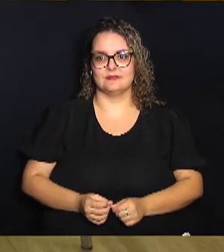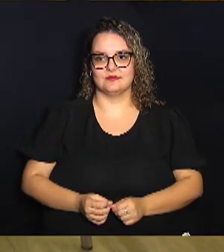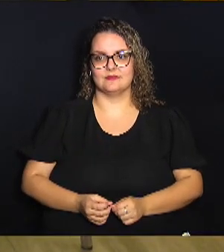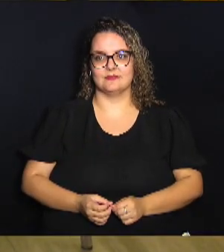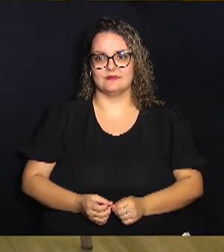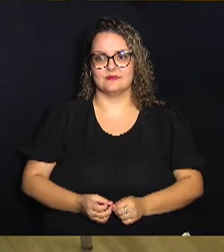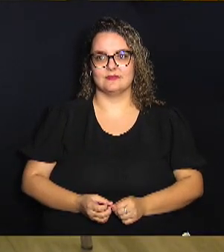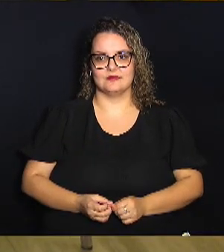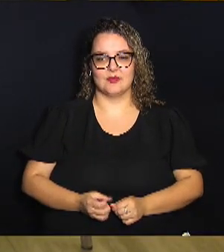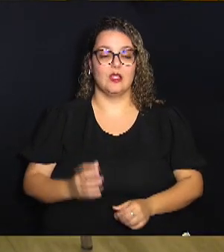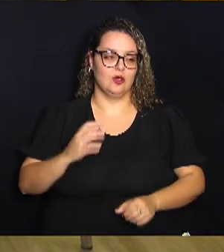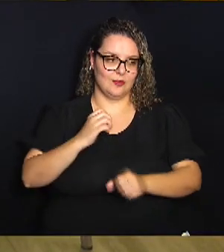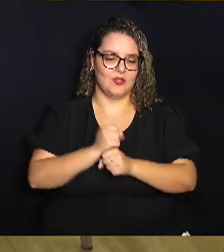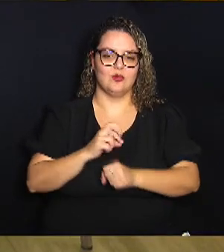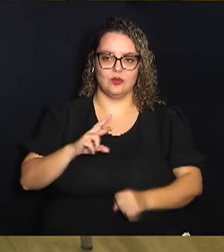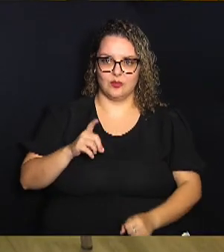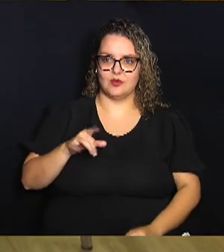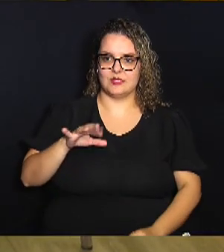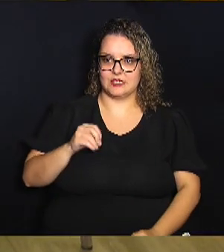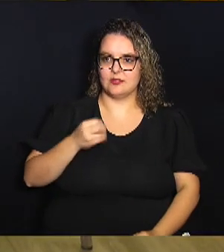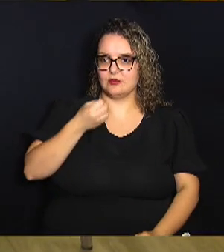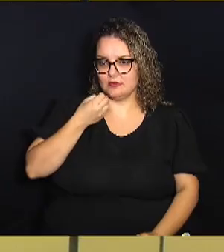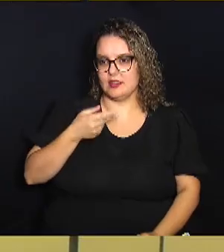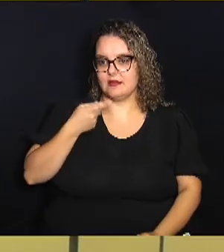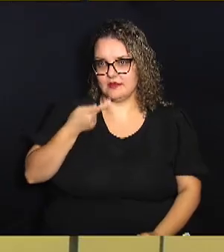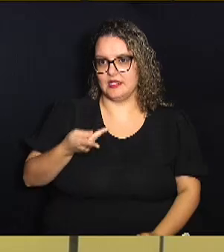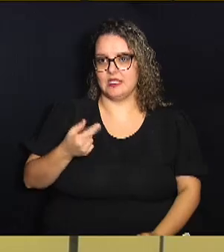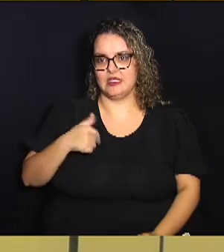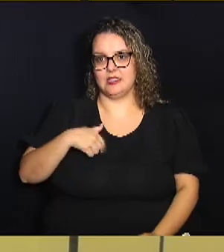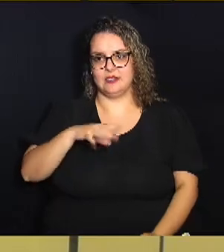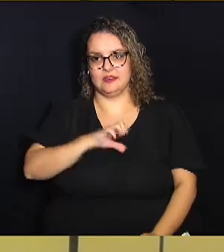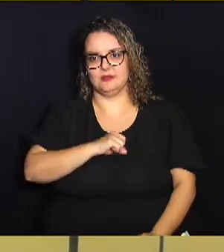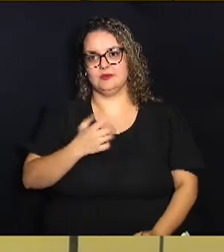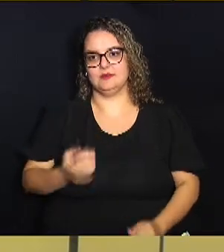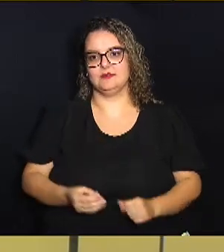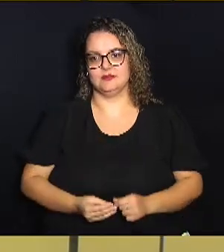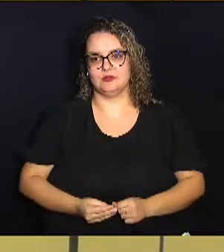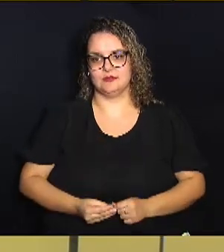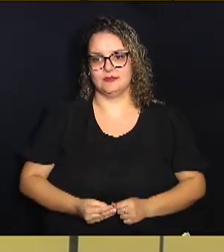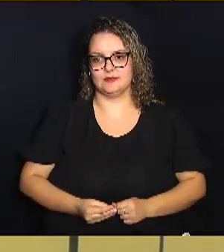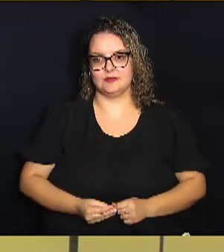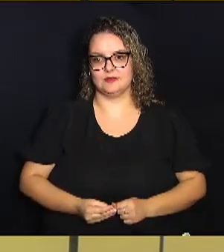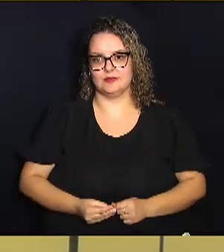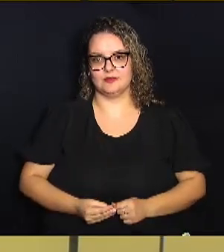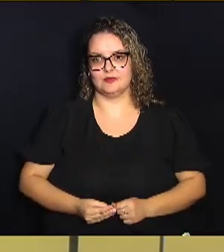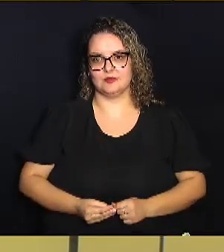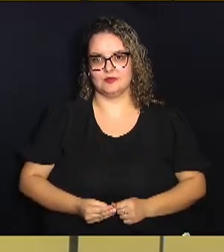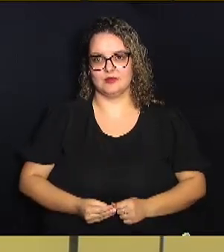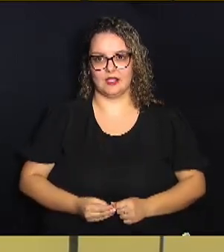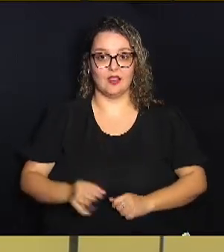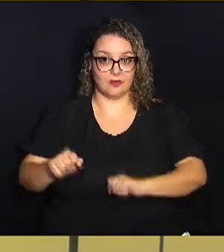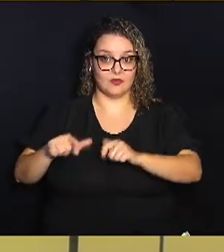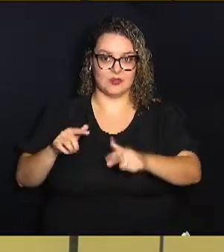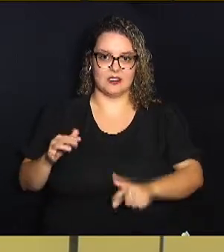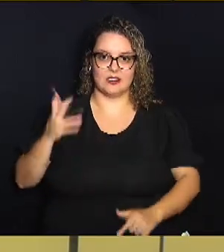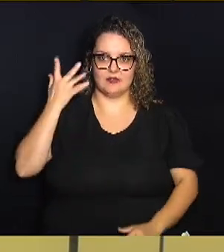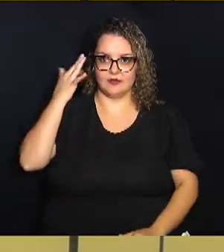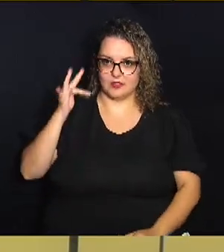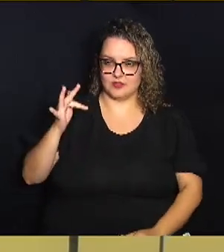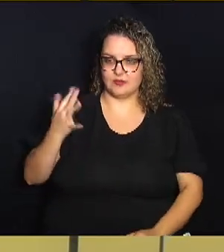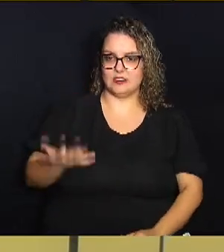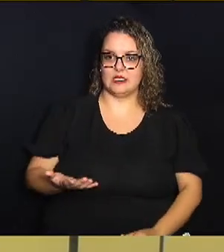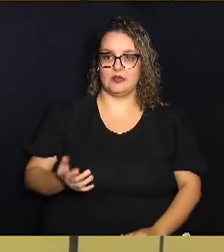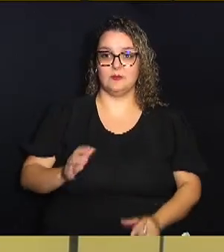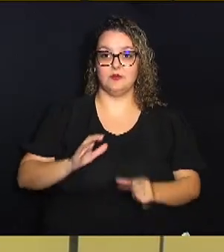Complementando até o que o Rodrigo bem falou, eu gosto de, também tenho a formação em filosofia e gosto de etimologia da palavra. E a